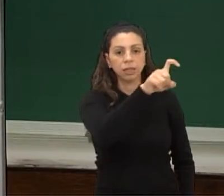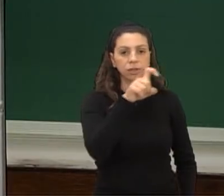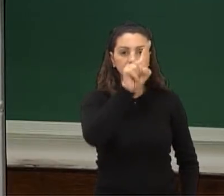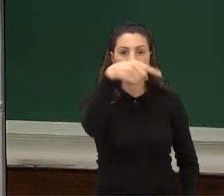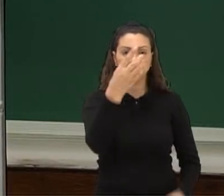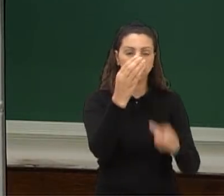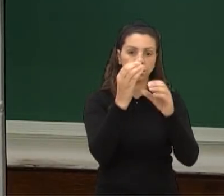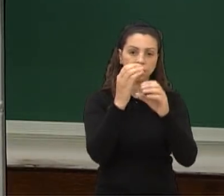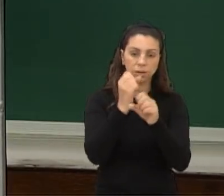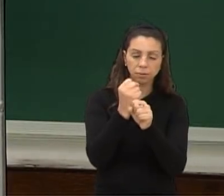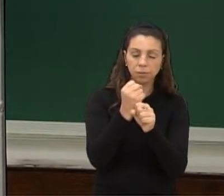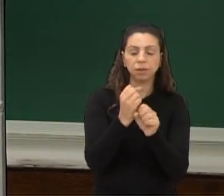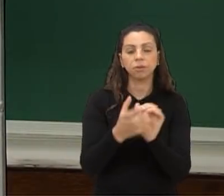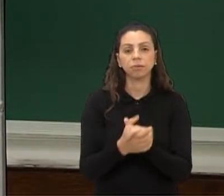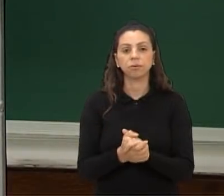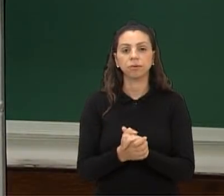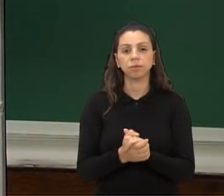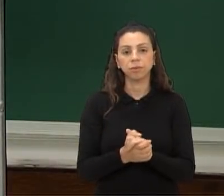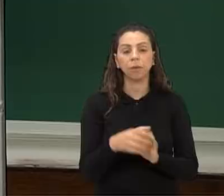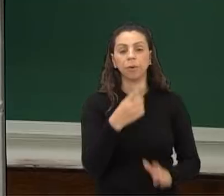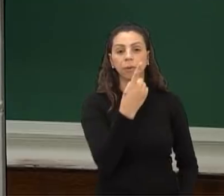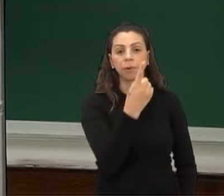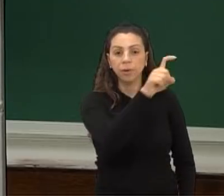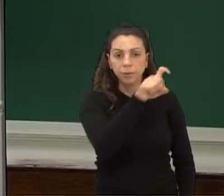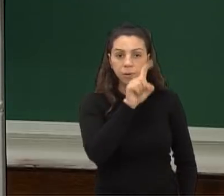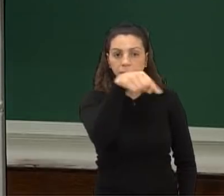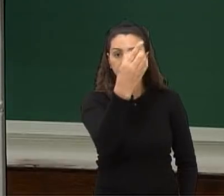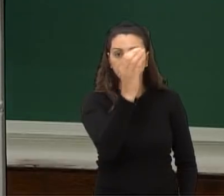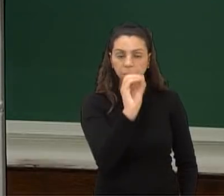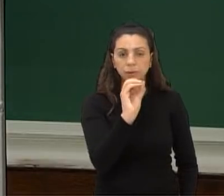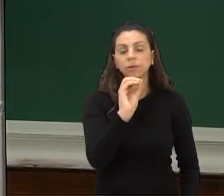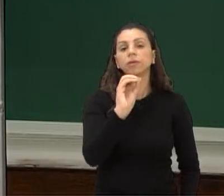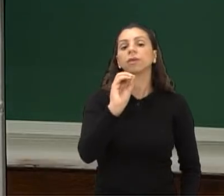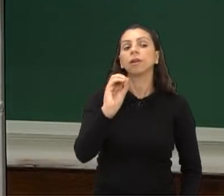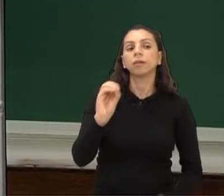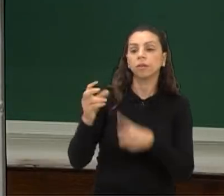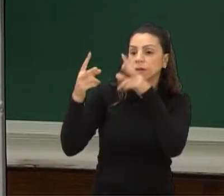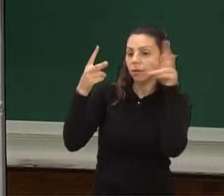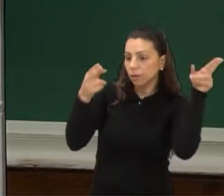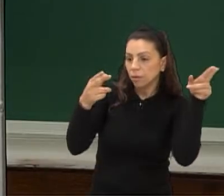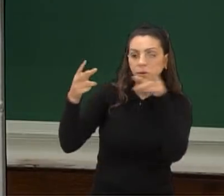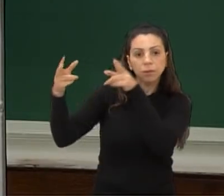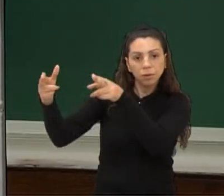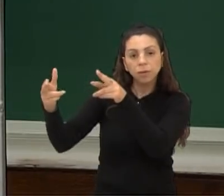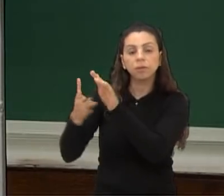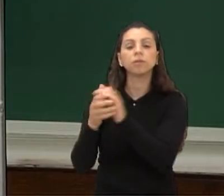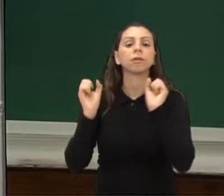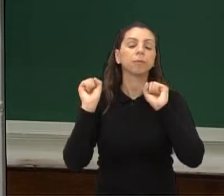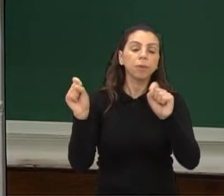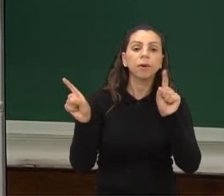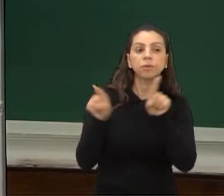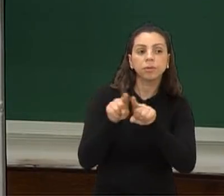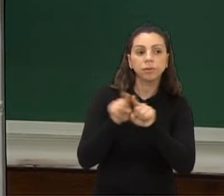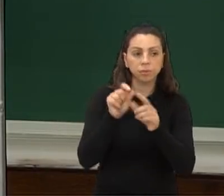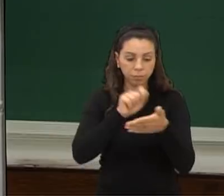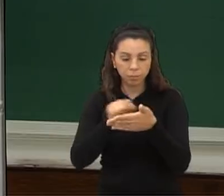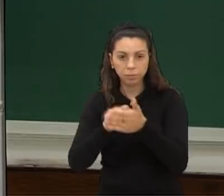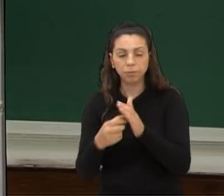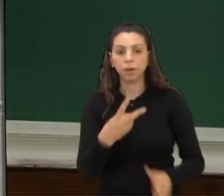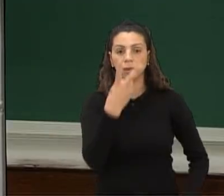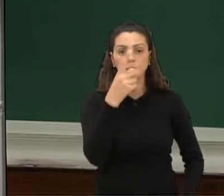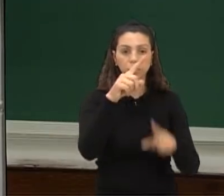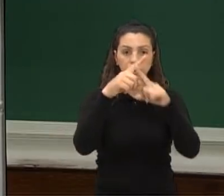80. Dá para simplificar essa situação? Dá para a gente simplificar. Olha só, esse